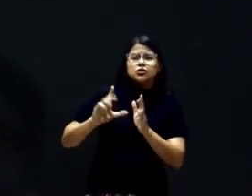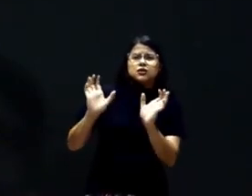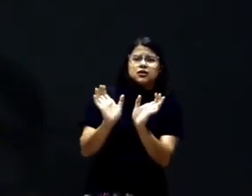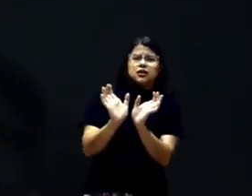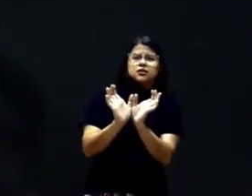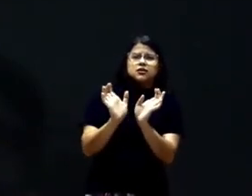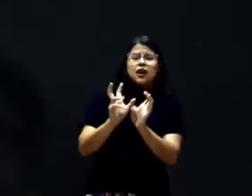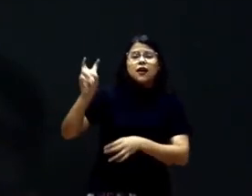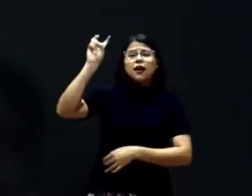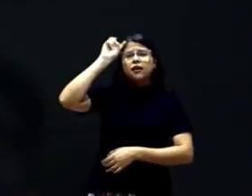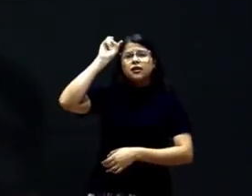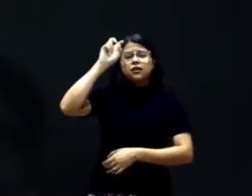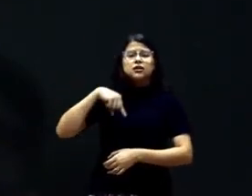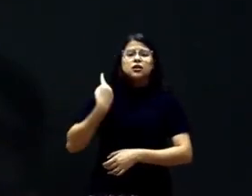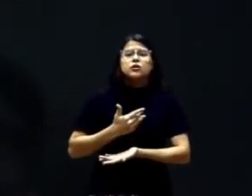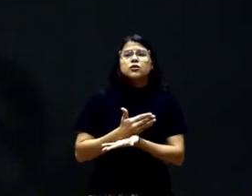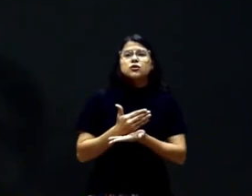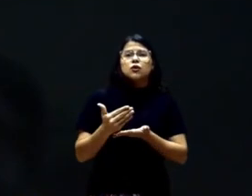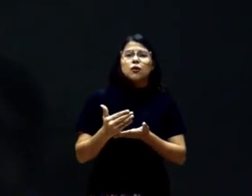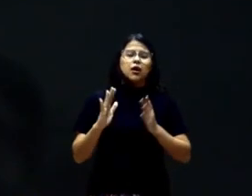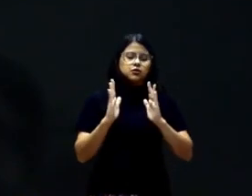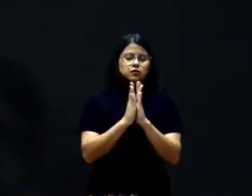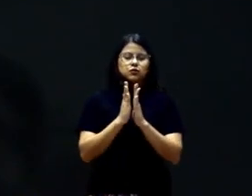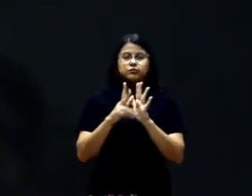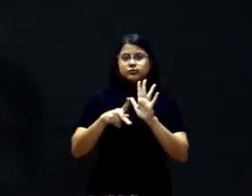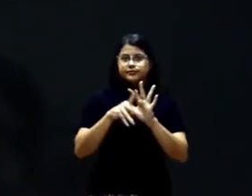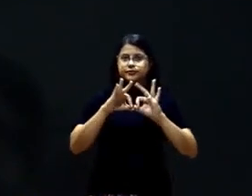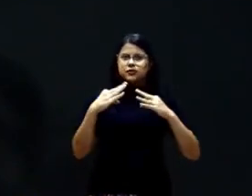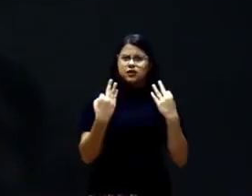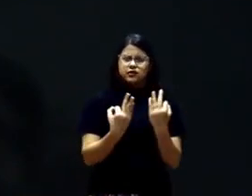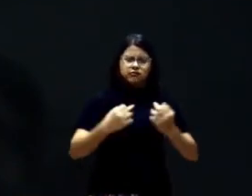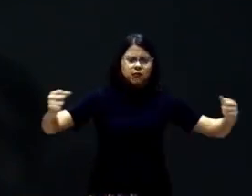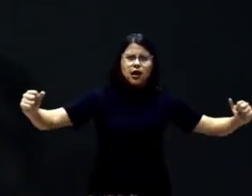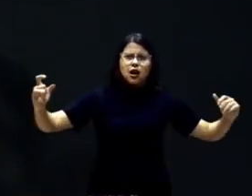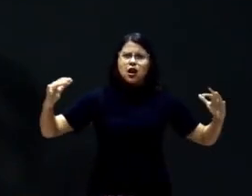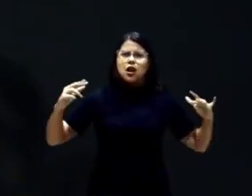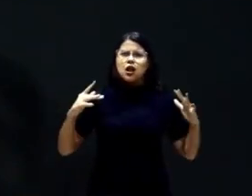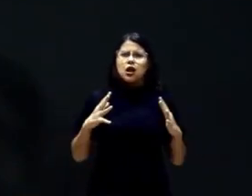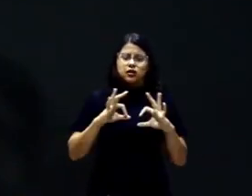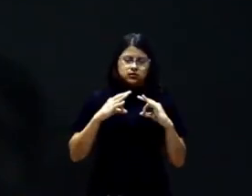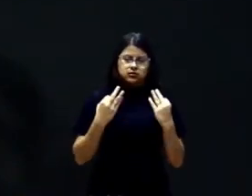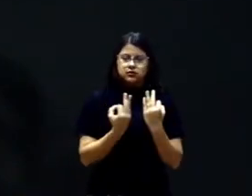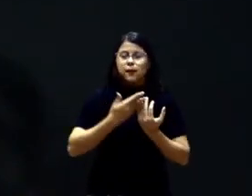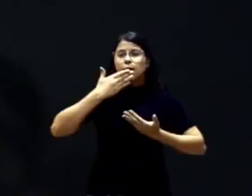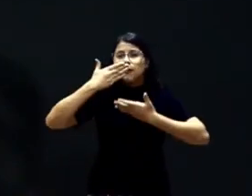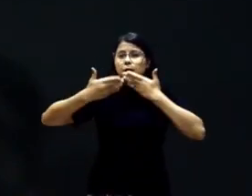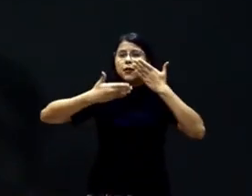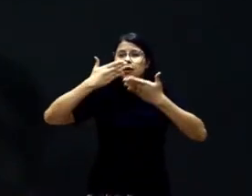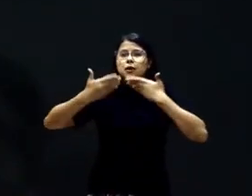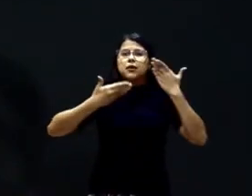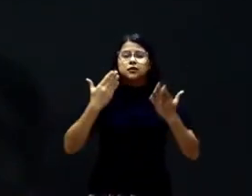abre o altar, todo mundo vem. E nós oramos em família, clamamos em família. E nós temos